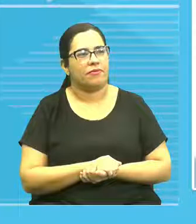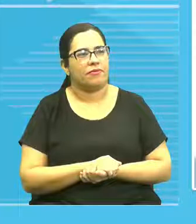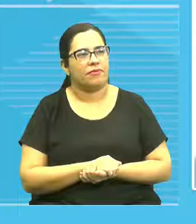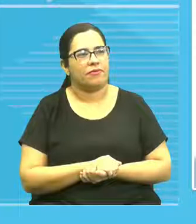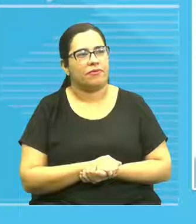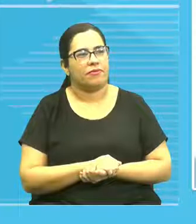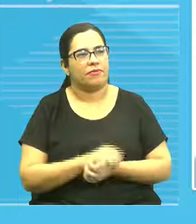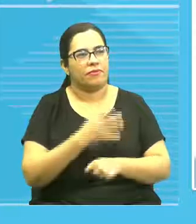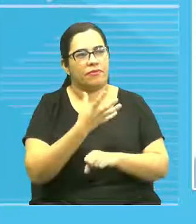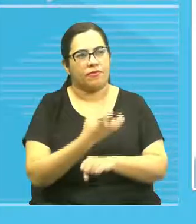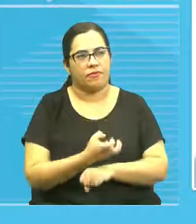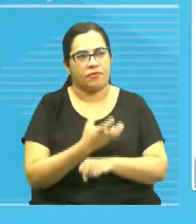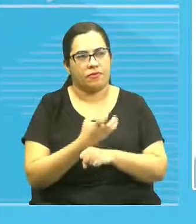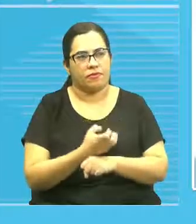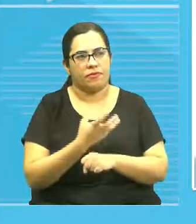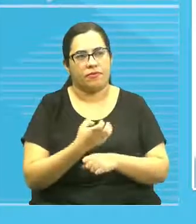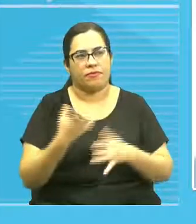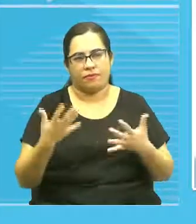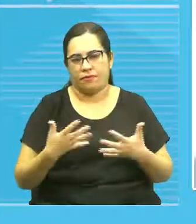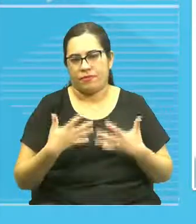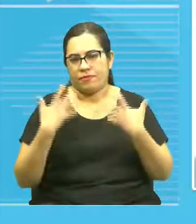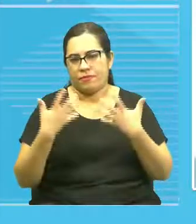que é a absorção de calor, né?